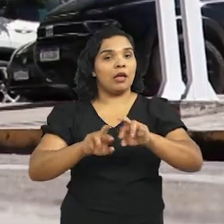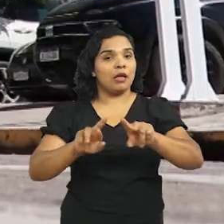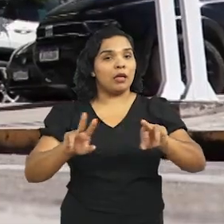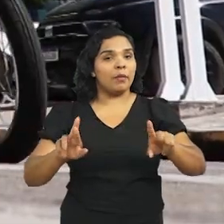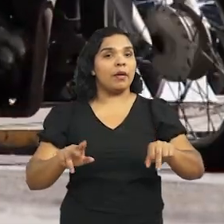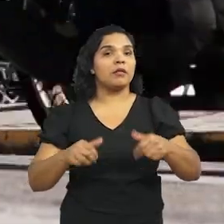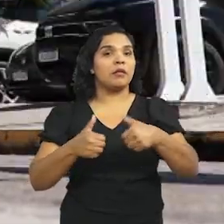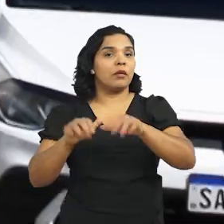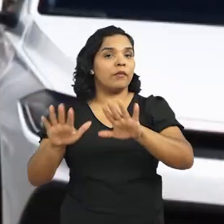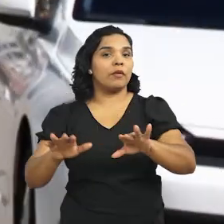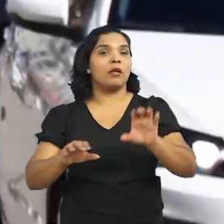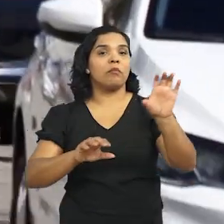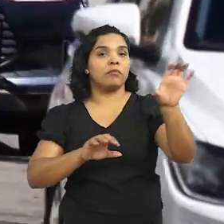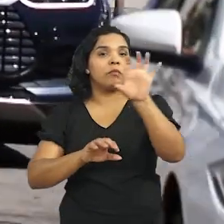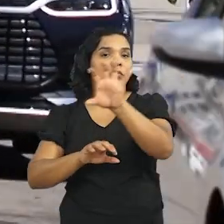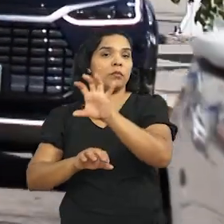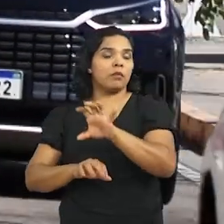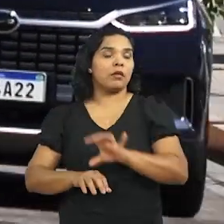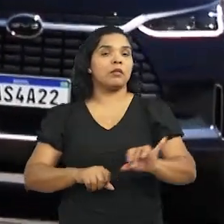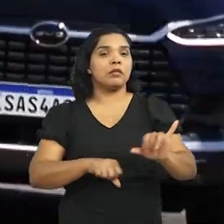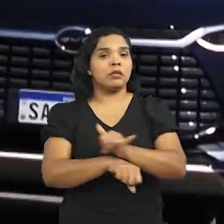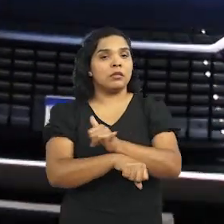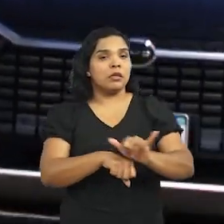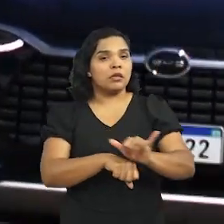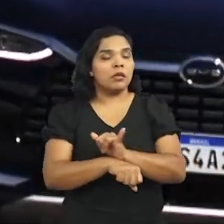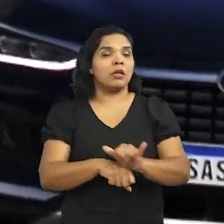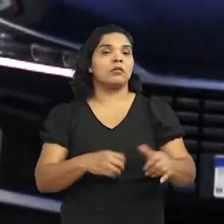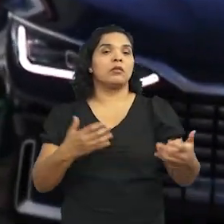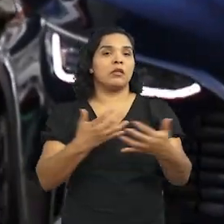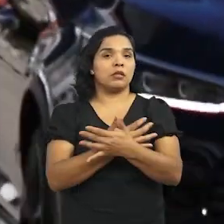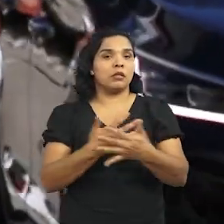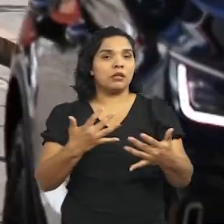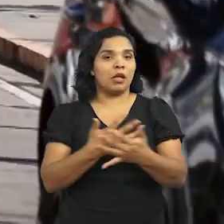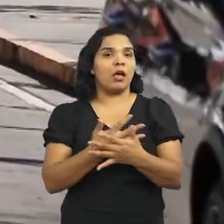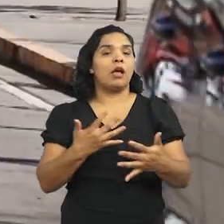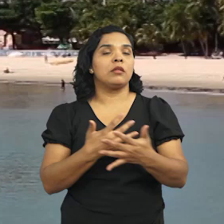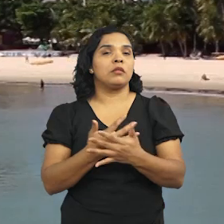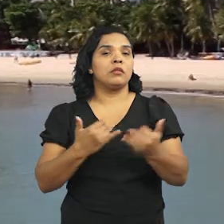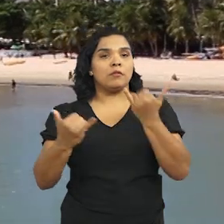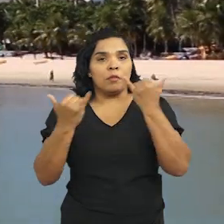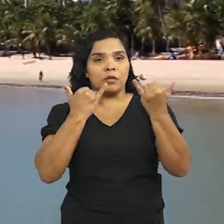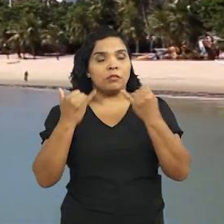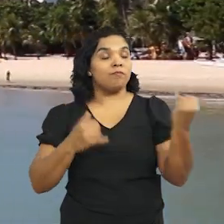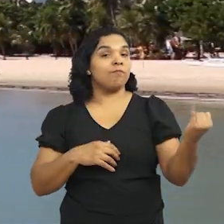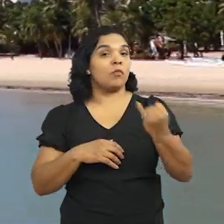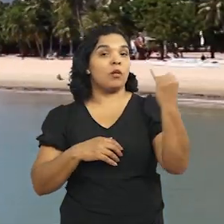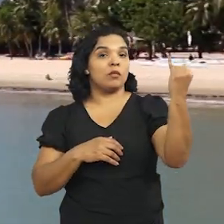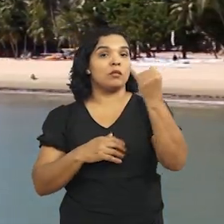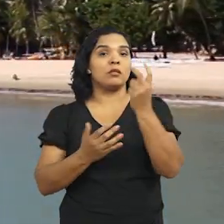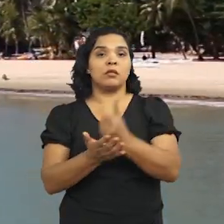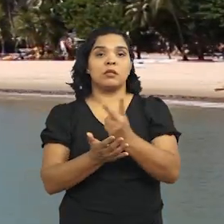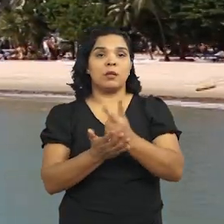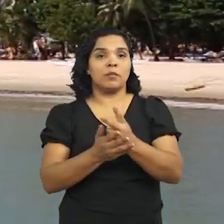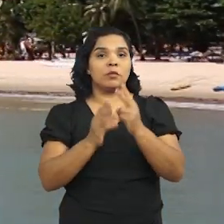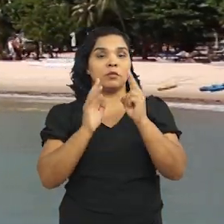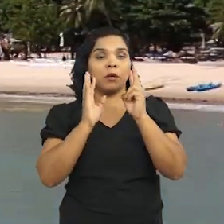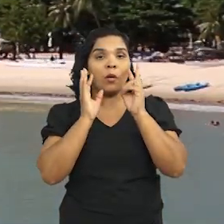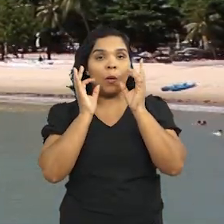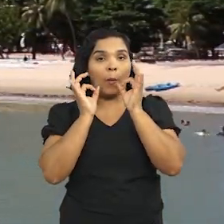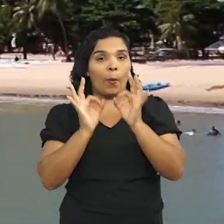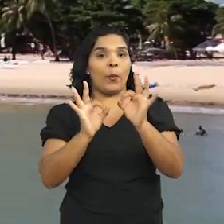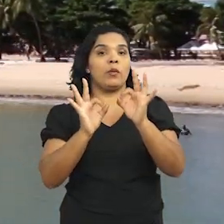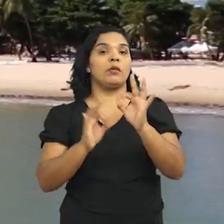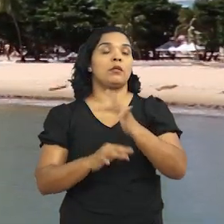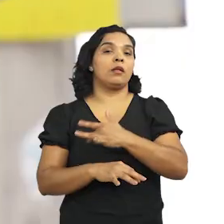equipamentos sejam fixados em locais estratégicos da cidade, oferecendo informações preciosas para o planejamento urbano, sempre de olho na